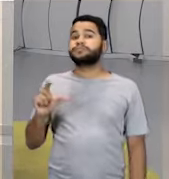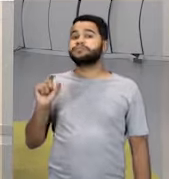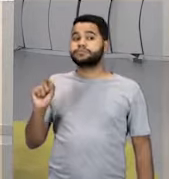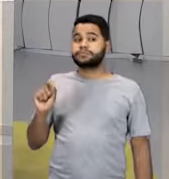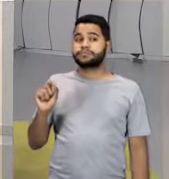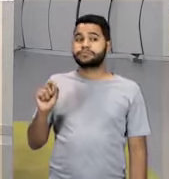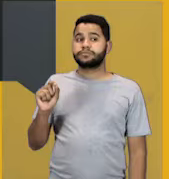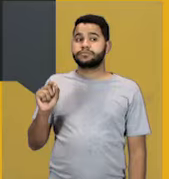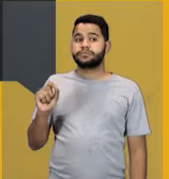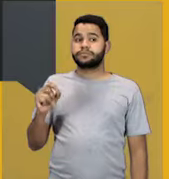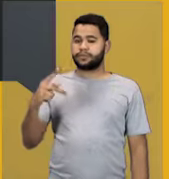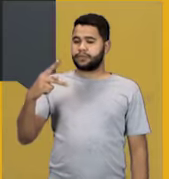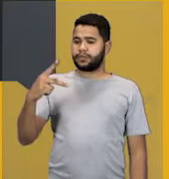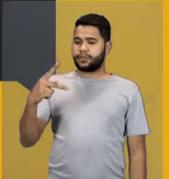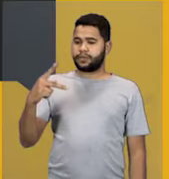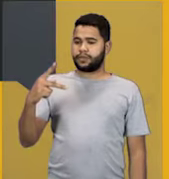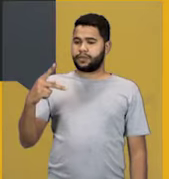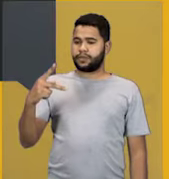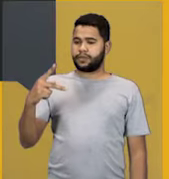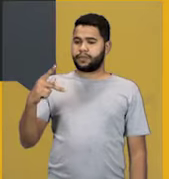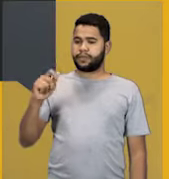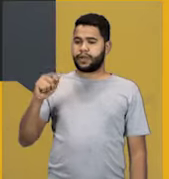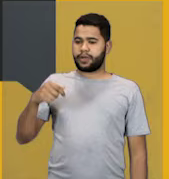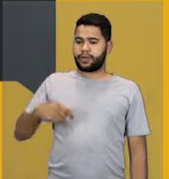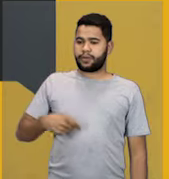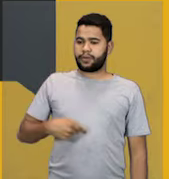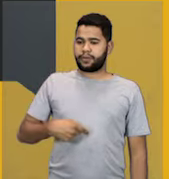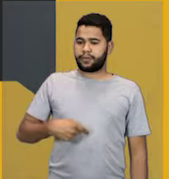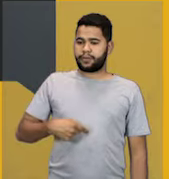o pâncreas. Esse aqui